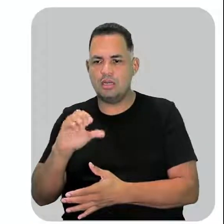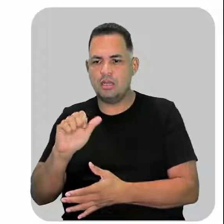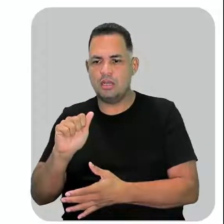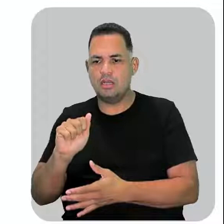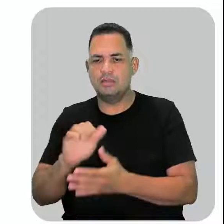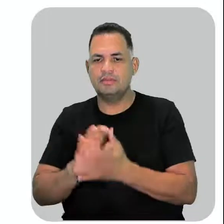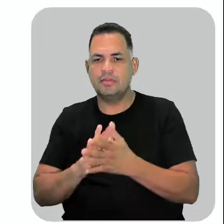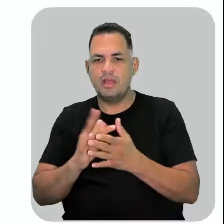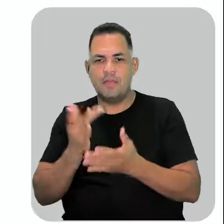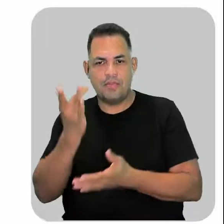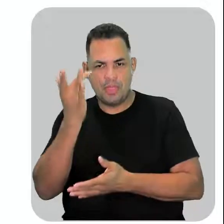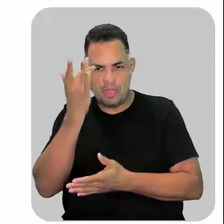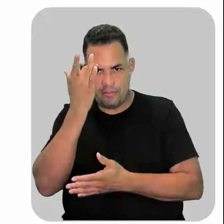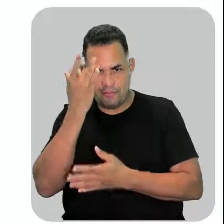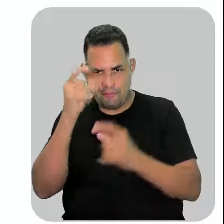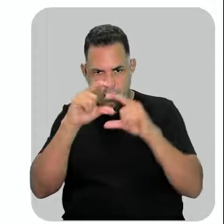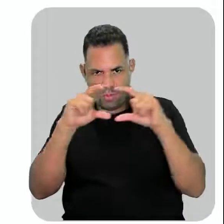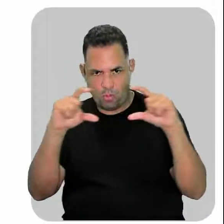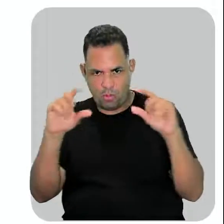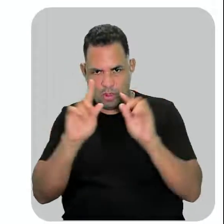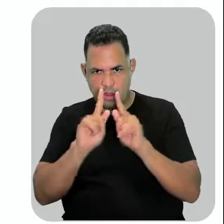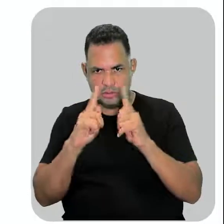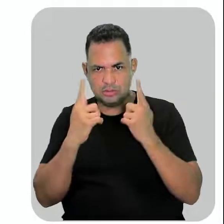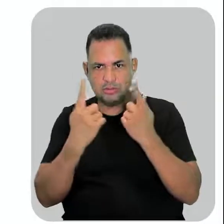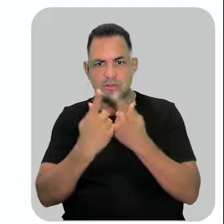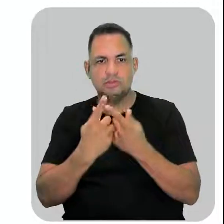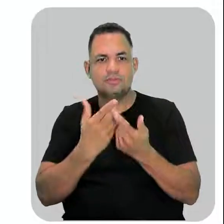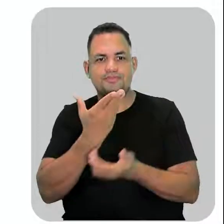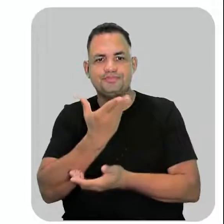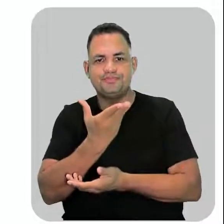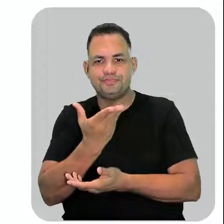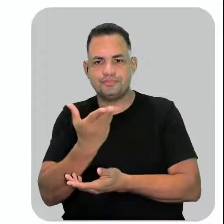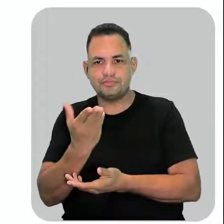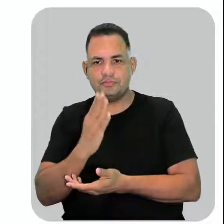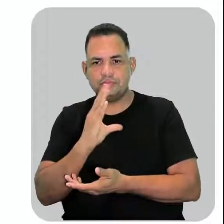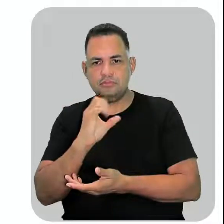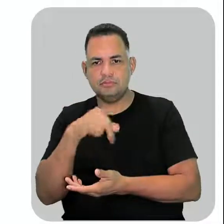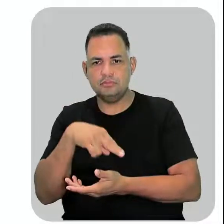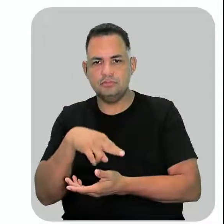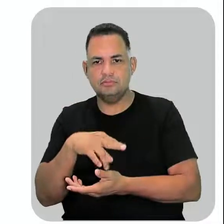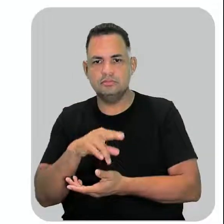A fórmula geral para os alcadienos vai ser